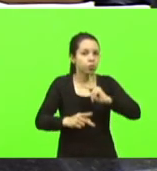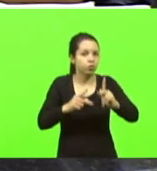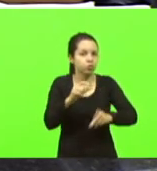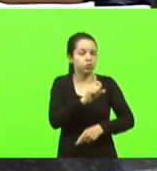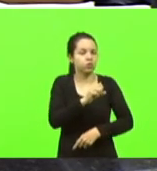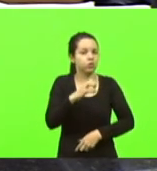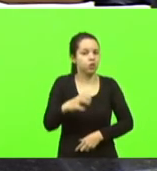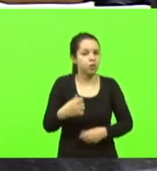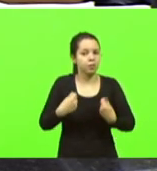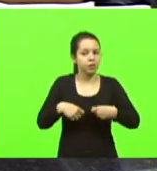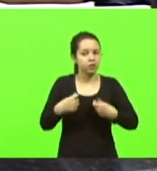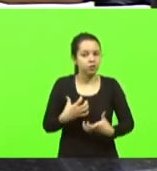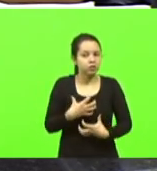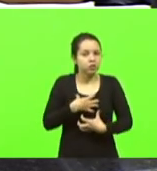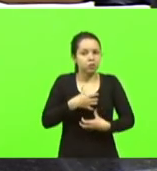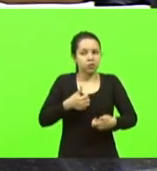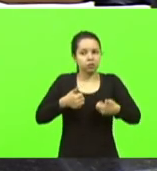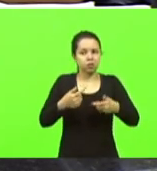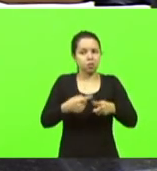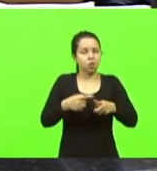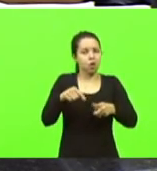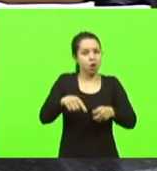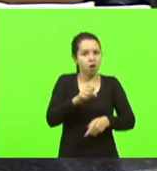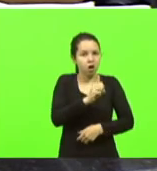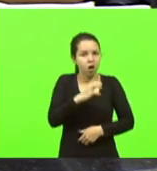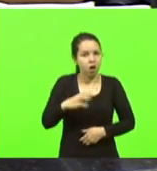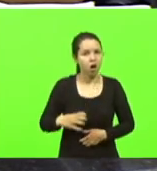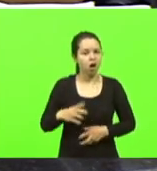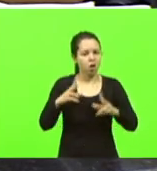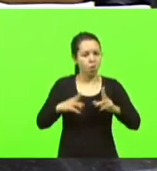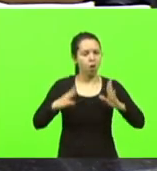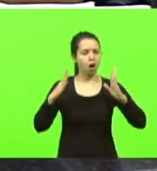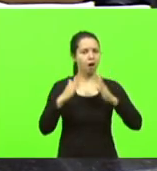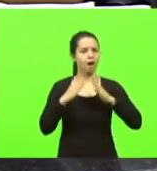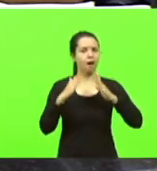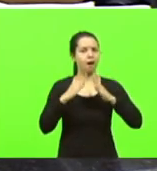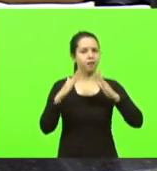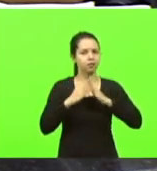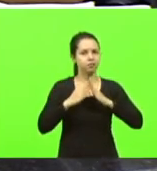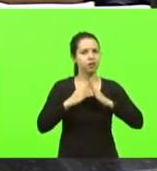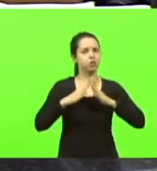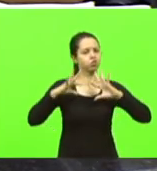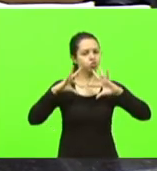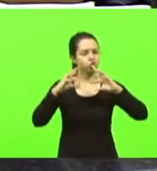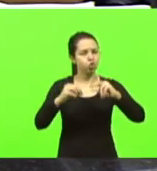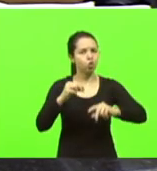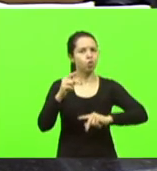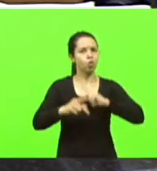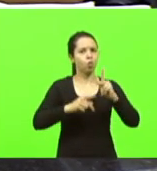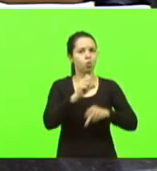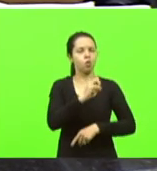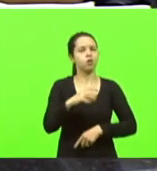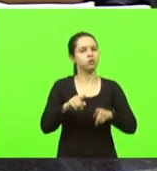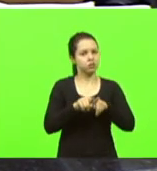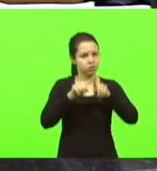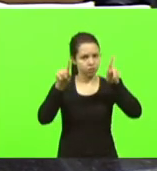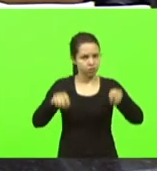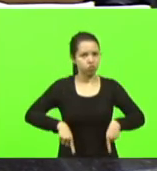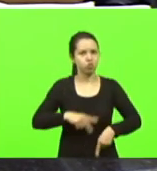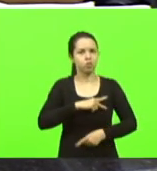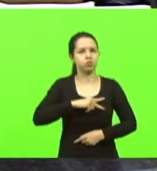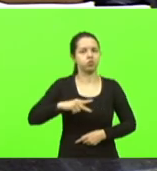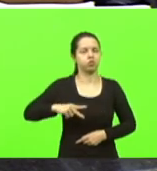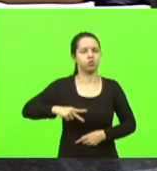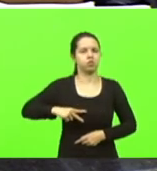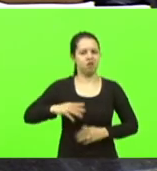sintam bem porque Santa Catarina é a nossa casa é a casa de todos Catarinense inclusive do nosso servidor público agora